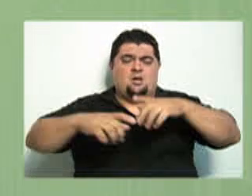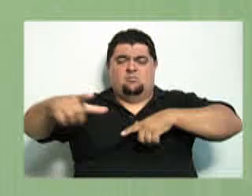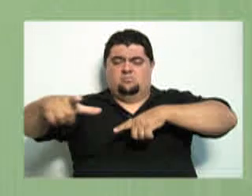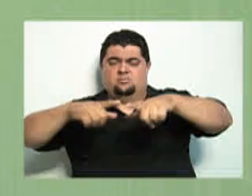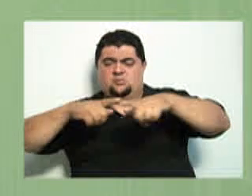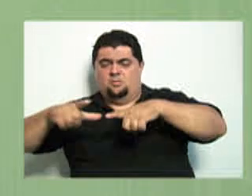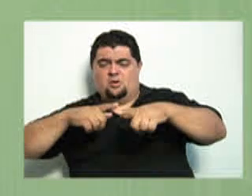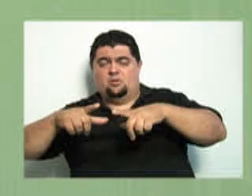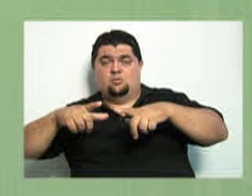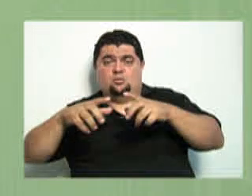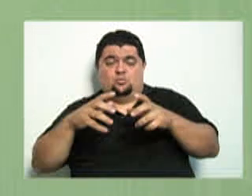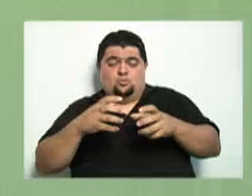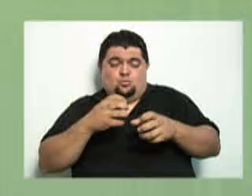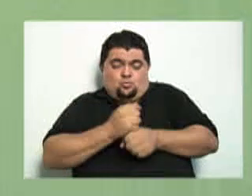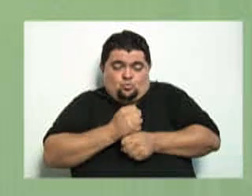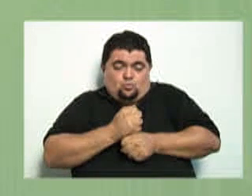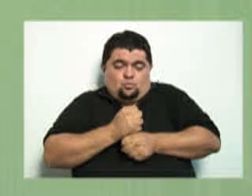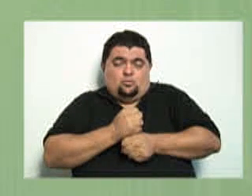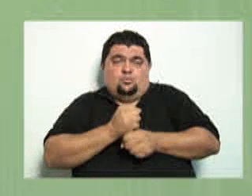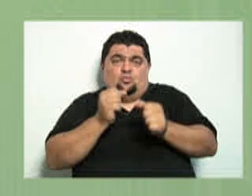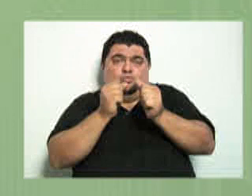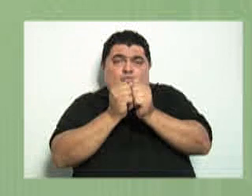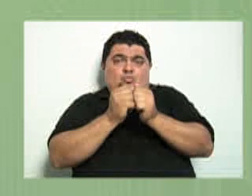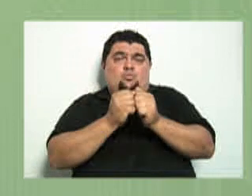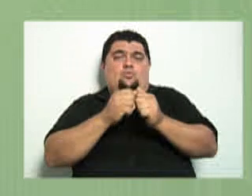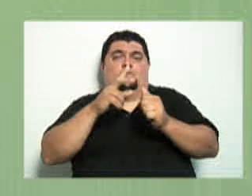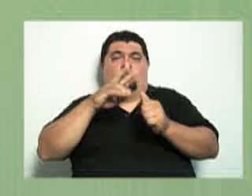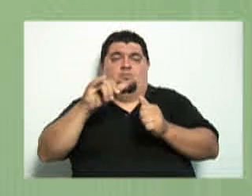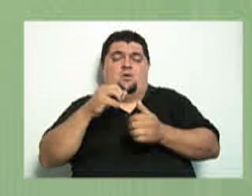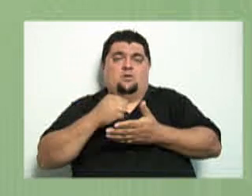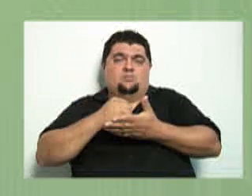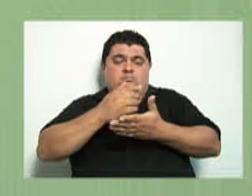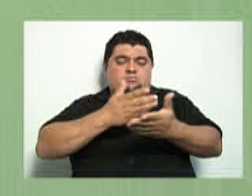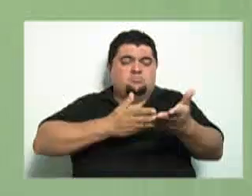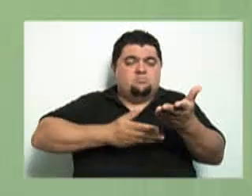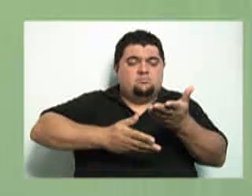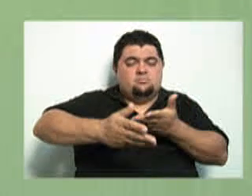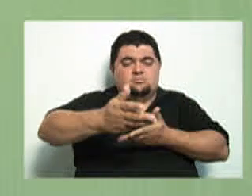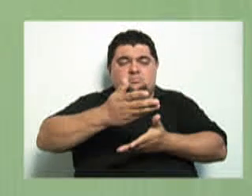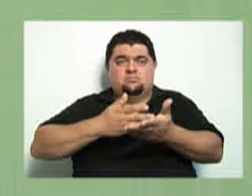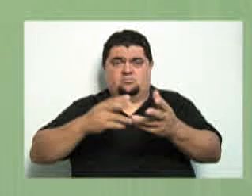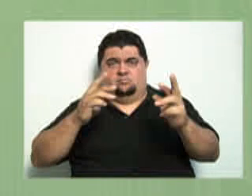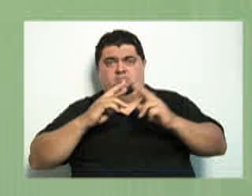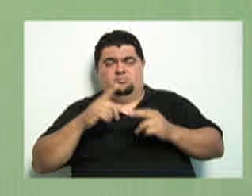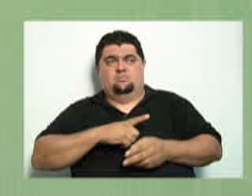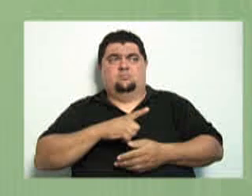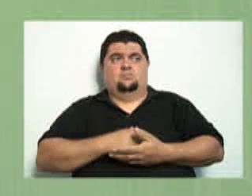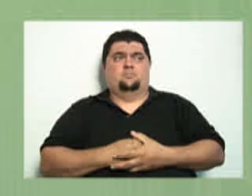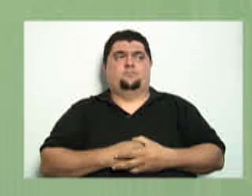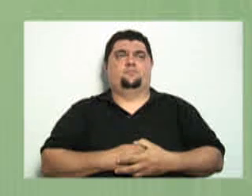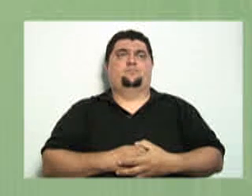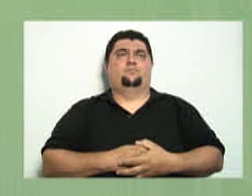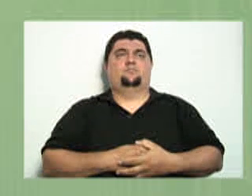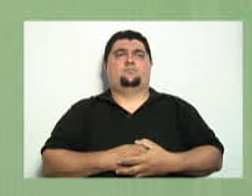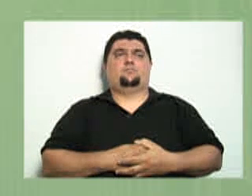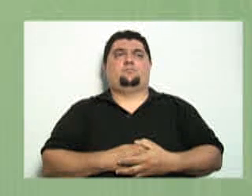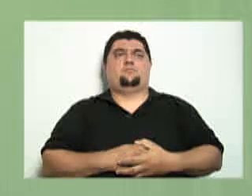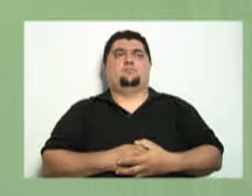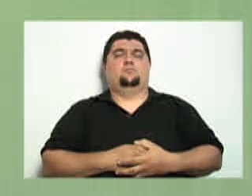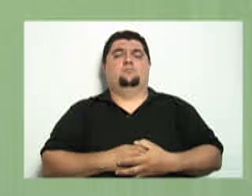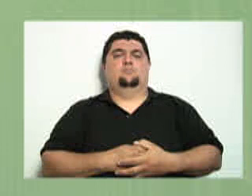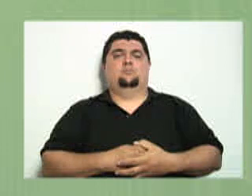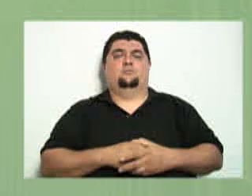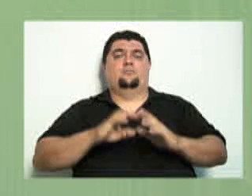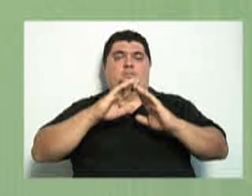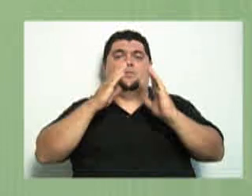trabalhadores, e acho que a isso se refere essa questão de solidariedade interna. Nós temos respostas, professor? Sim, temos uma participação aqui